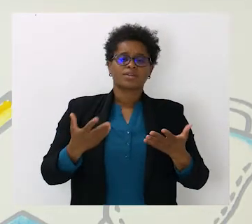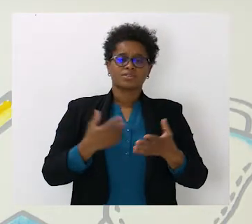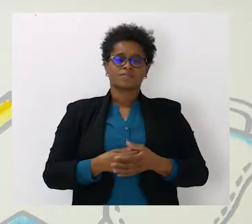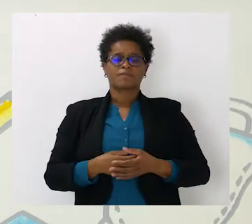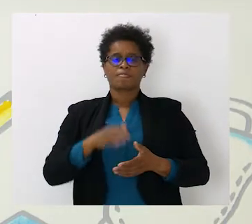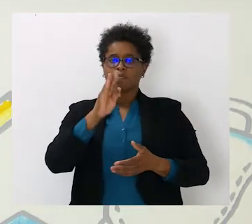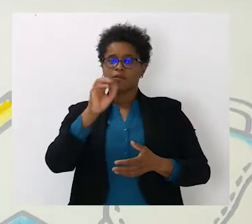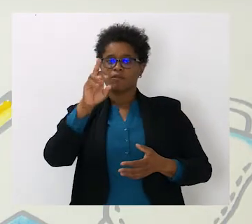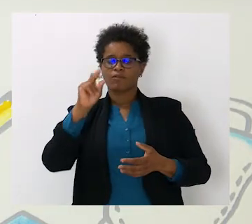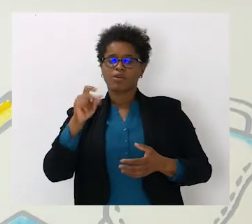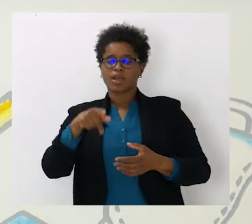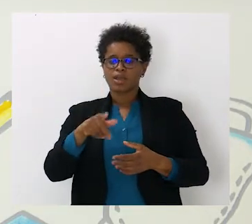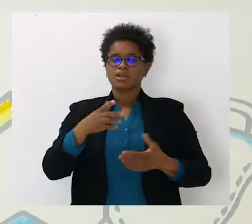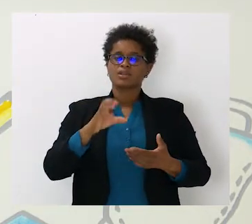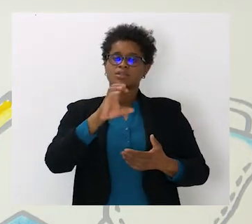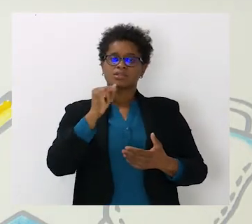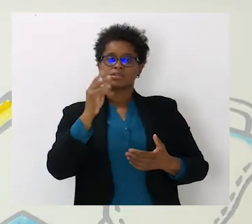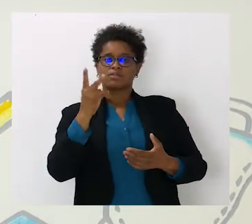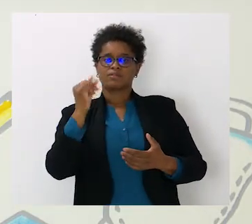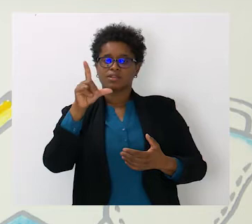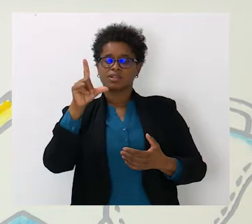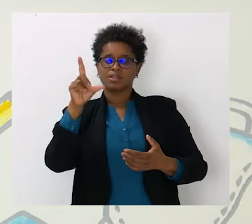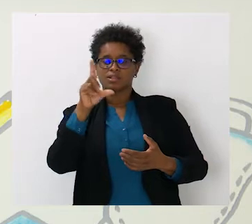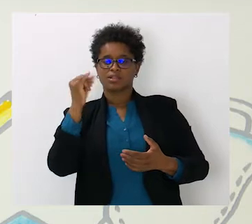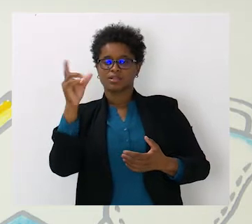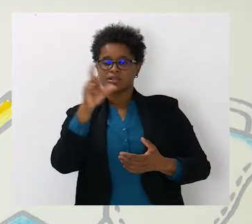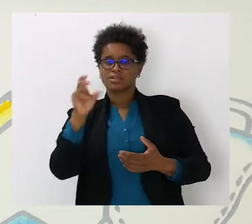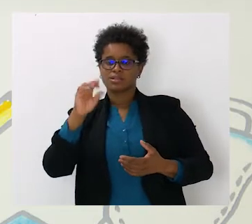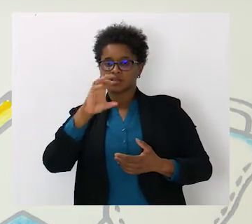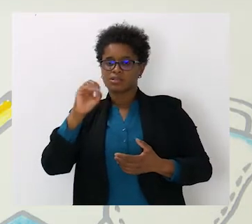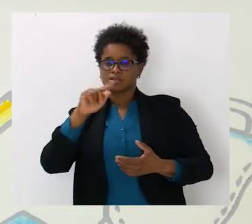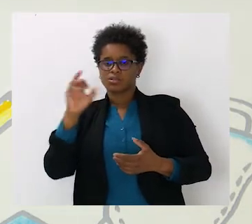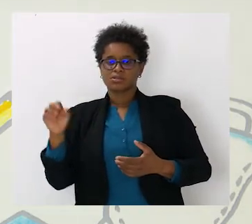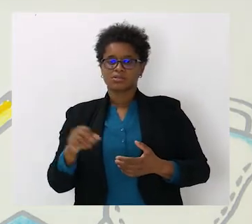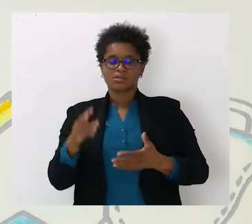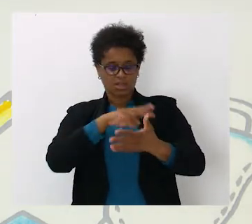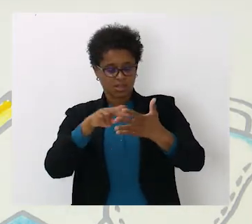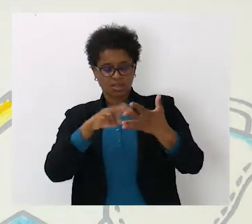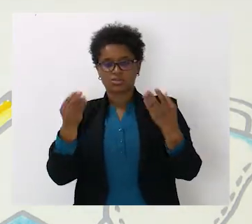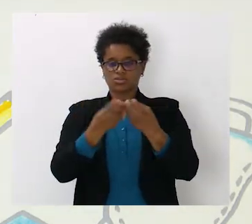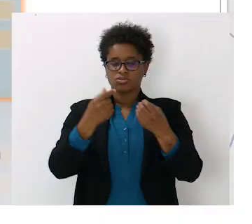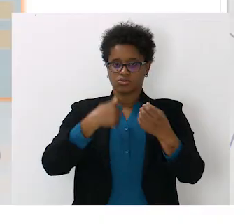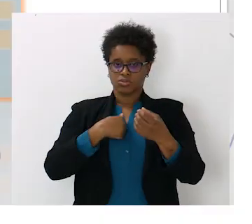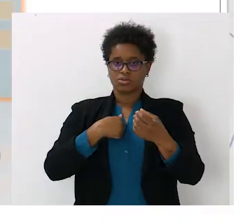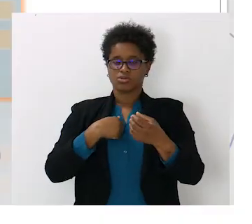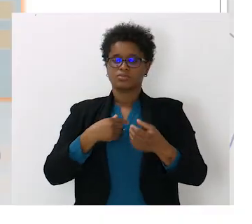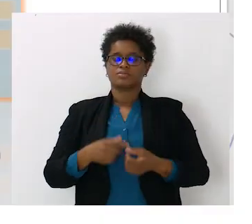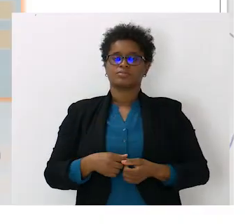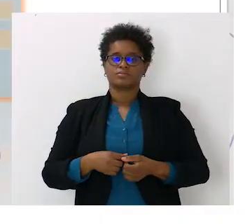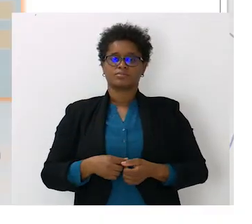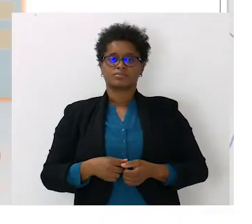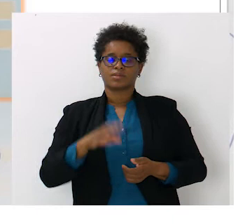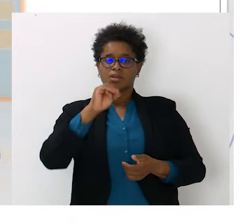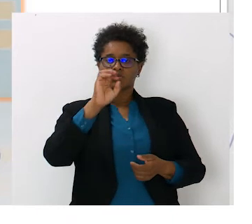quais foram essas civilizações dos grandes rios? Portanto, leiam comigo.